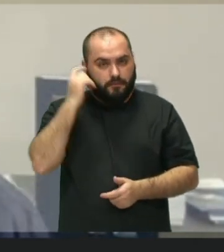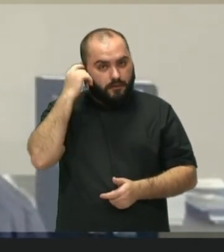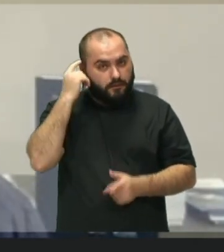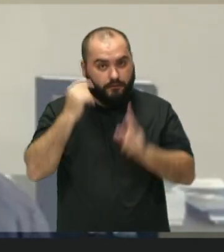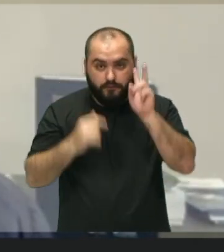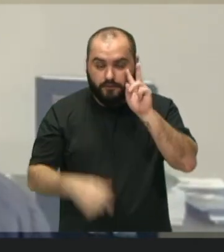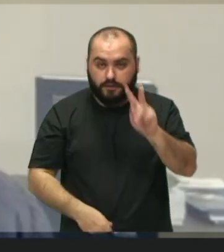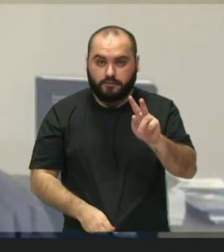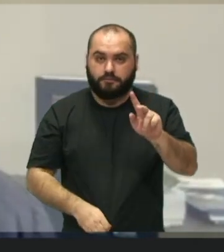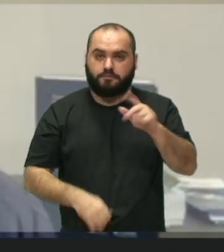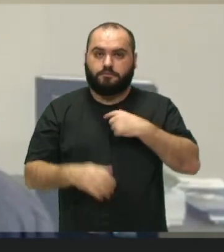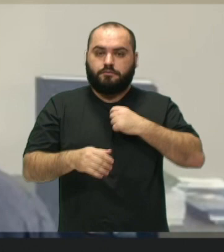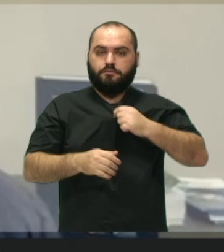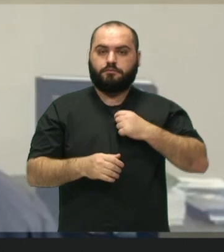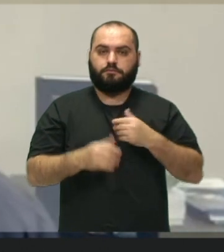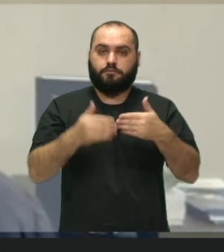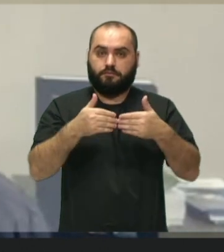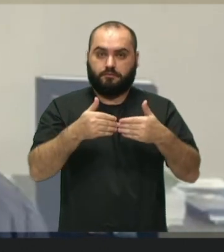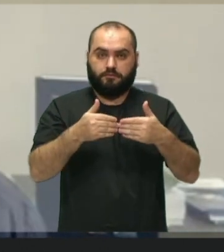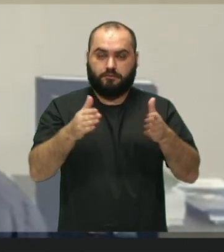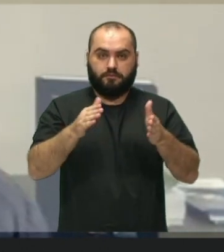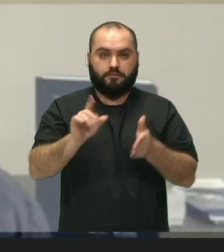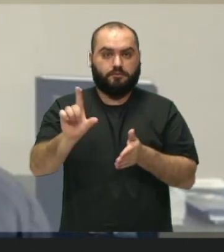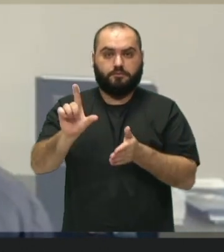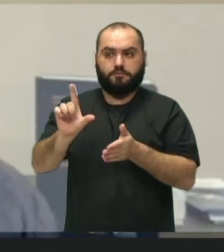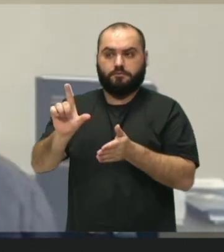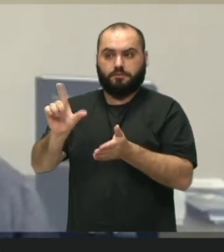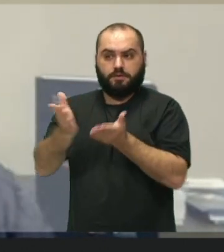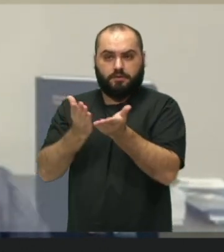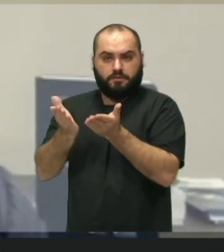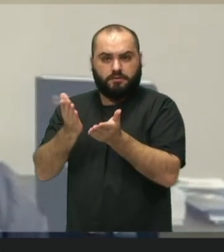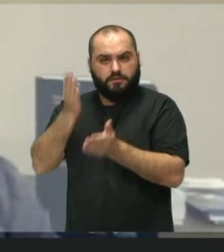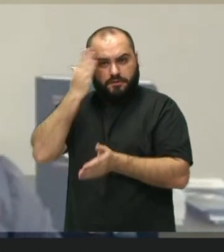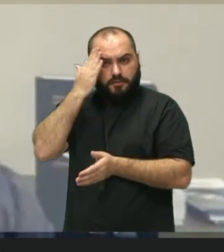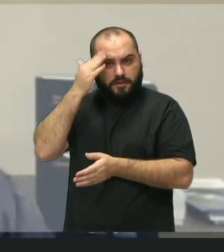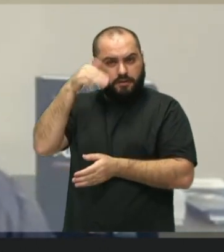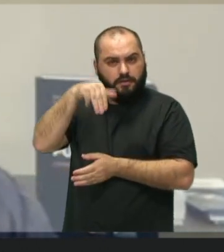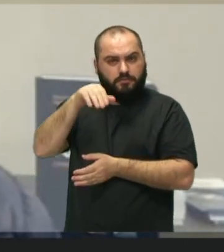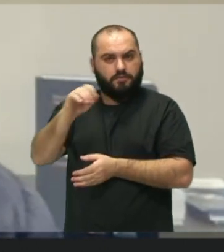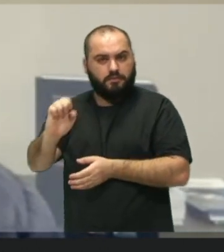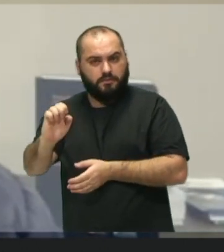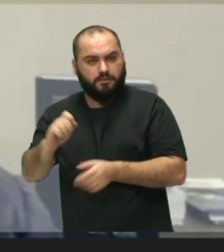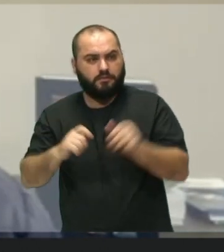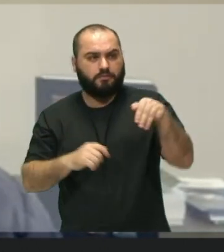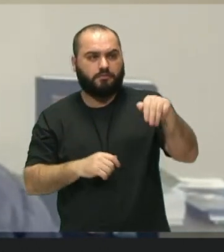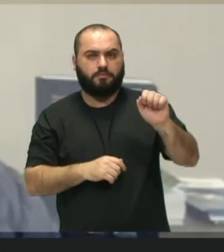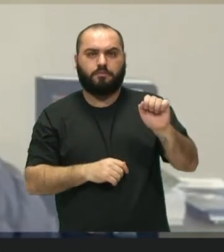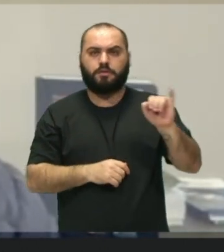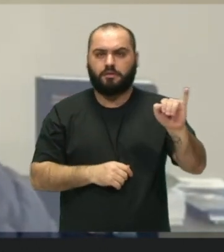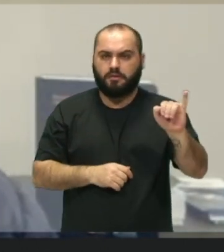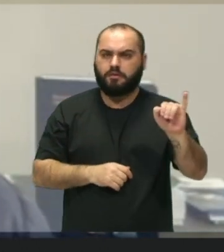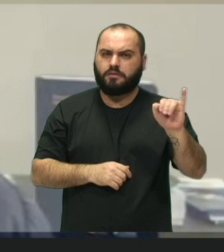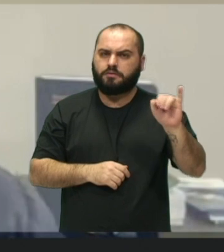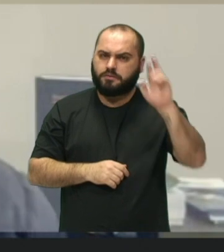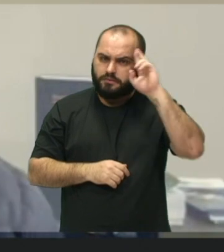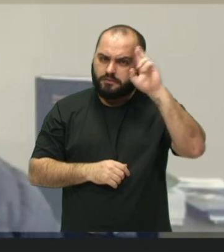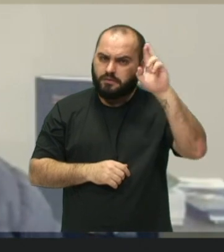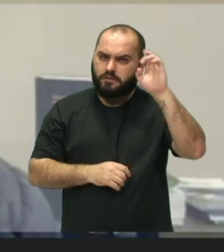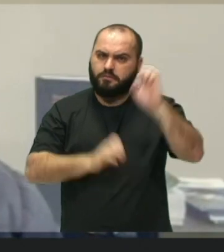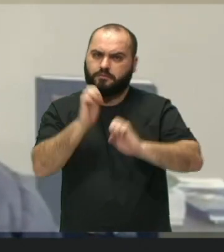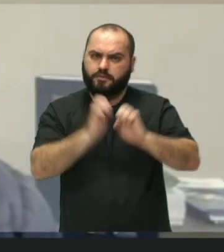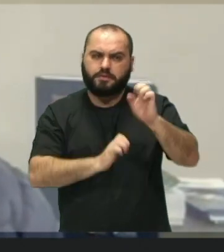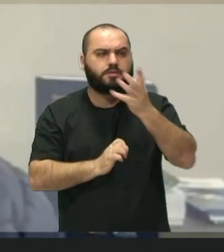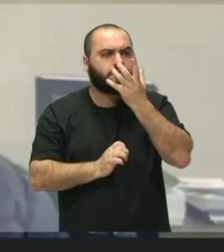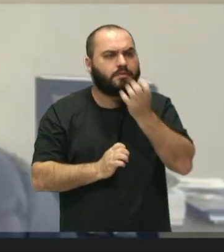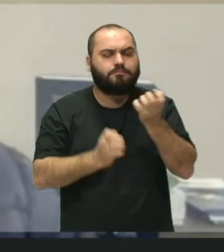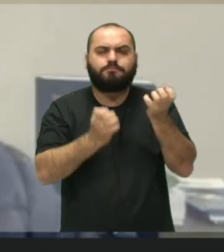de licitação são pequenas empresas. É aquela ME, aquela MEI, aquele empresário que ele resolveu dar um passo a